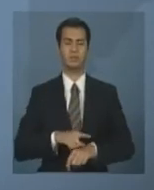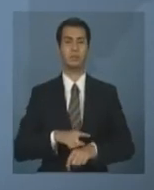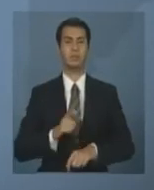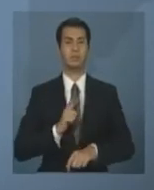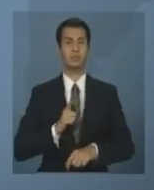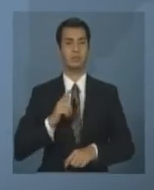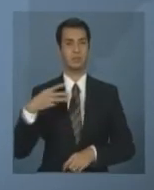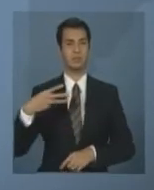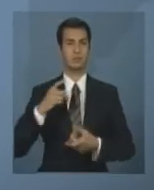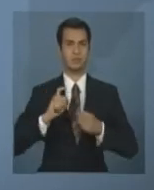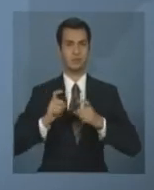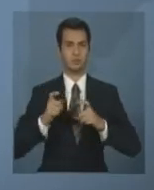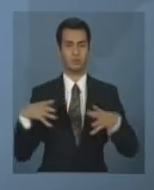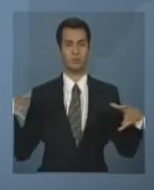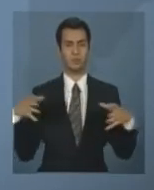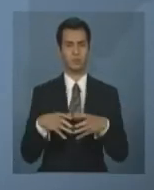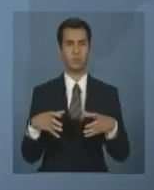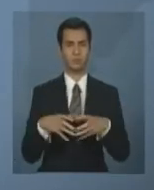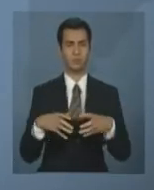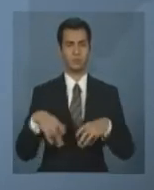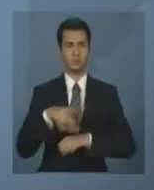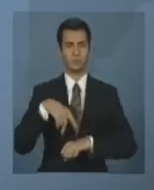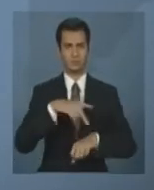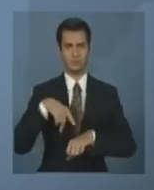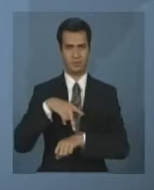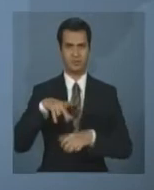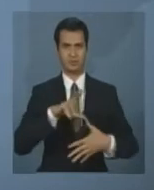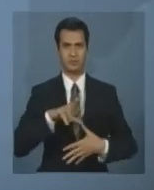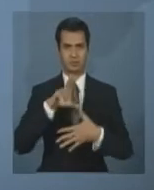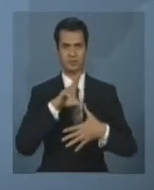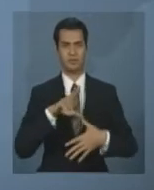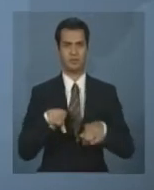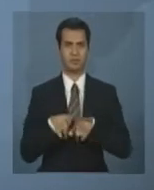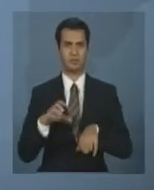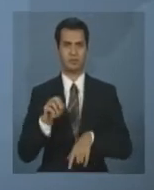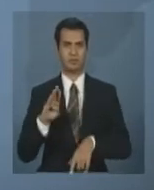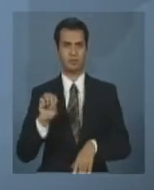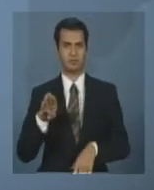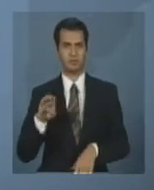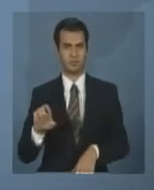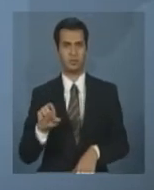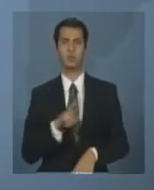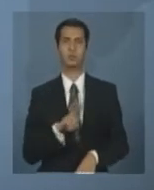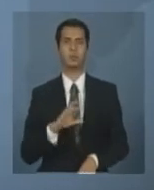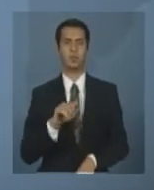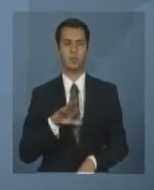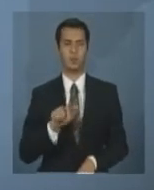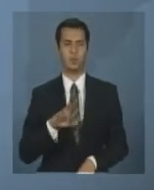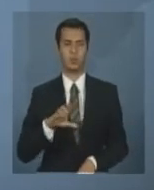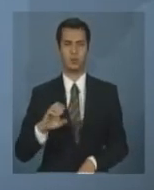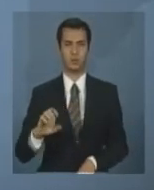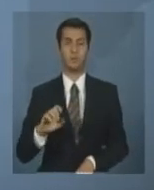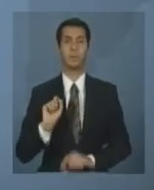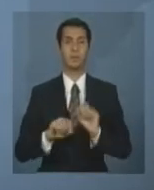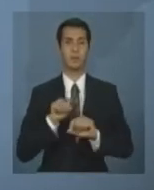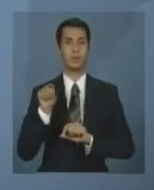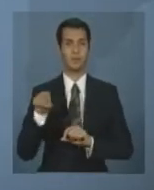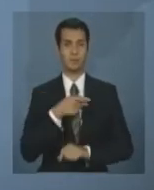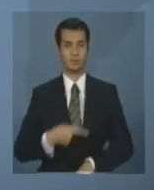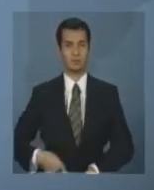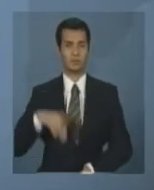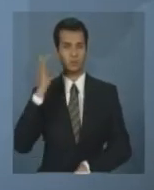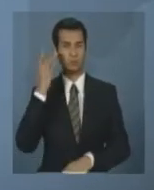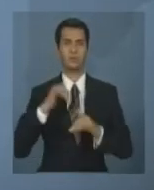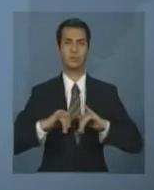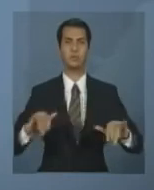da terceira cúpula de chefes de Estado e de governo da América Latina e do Caribe, o CAUC, ela afirmou que os países da